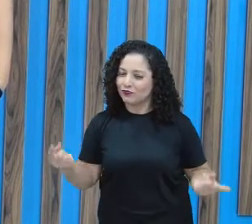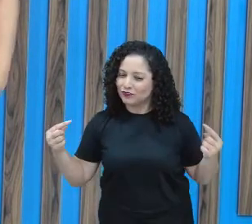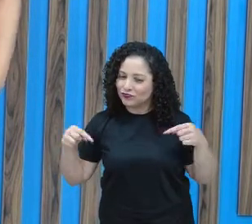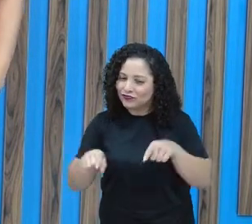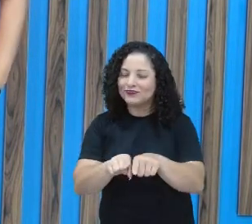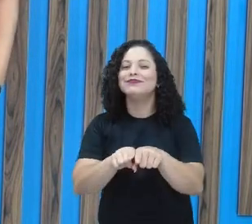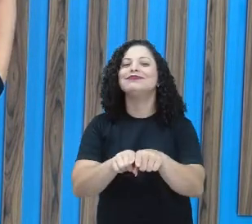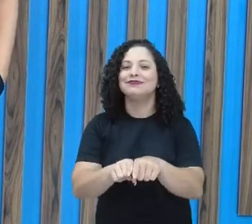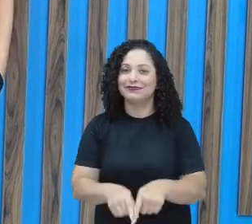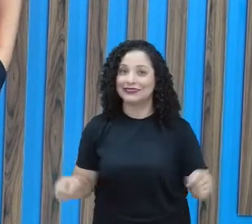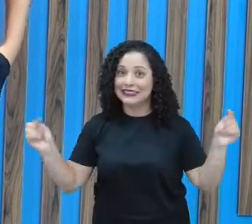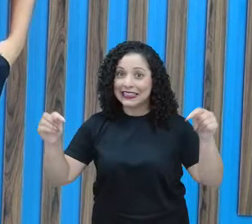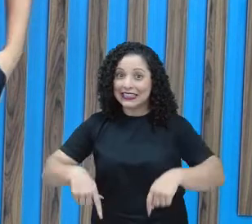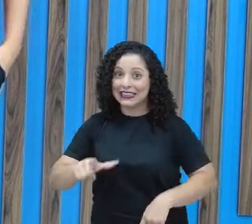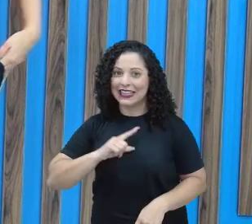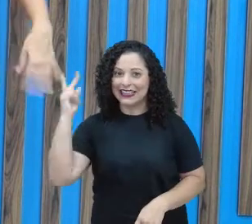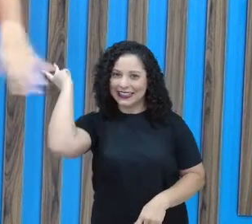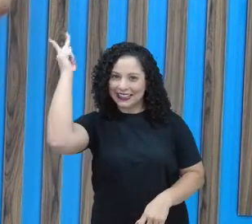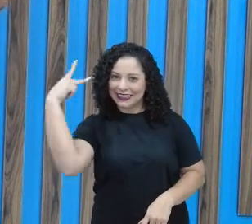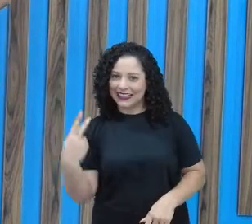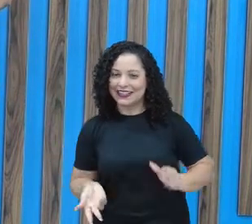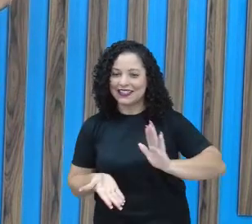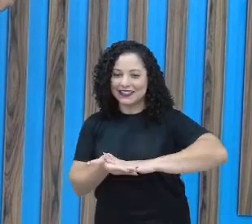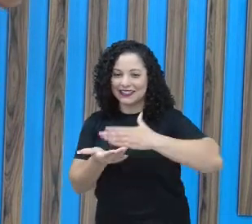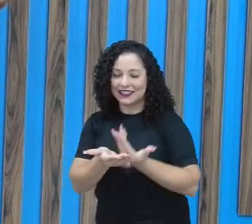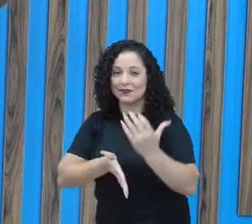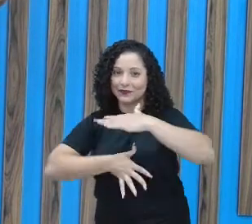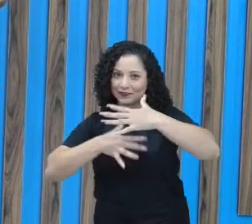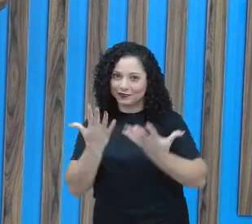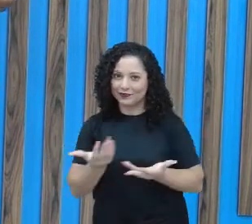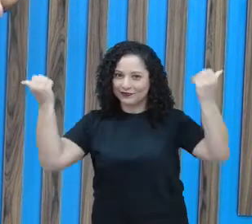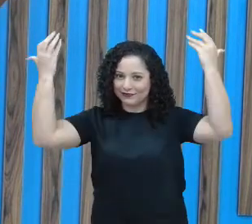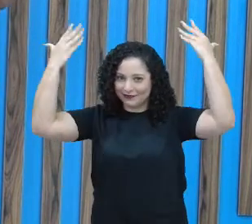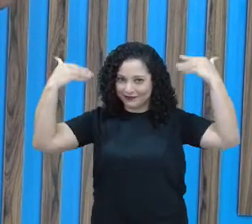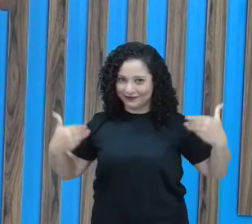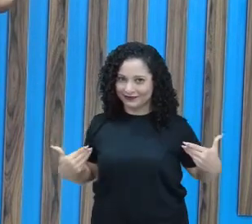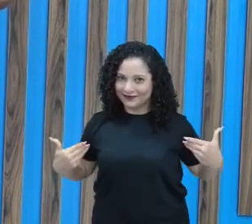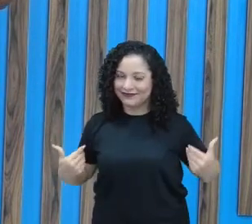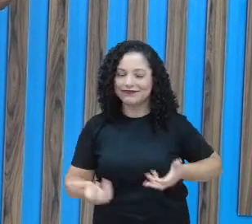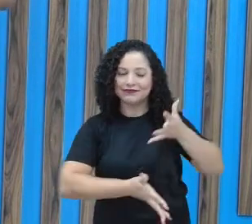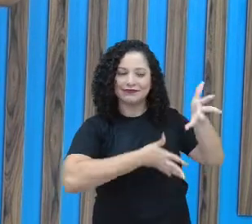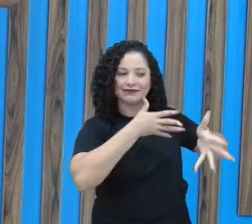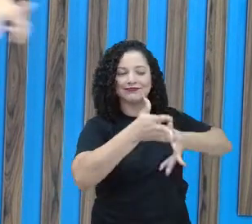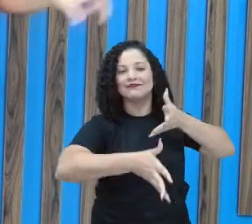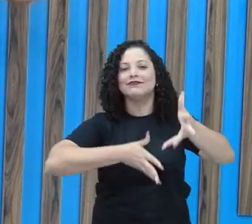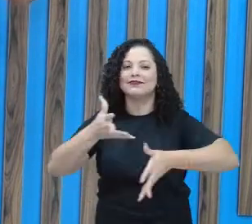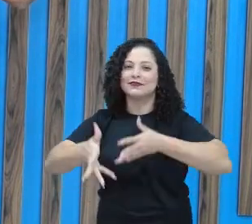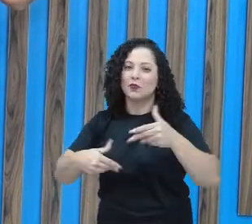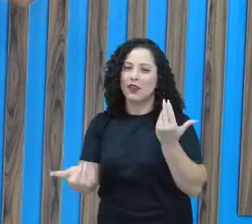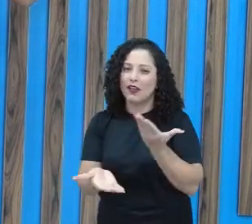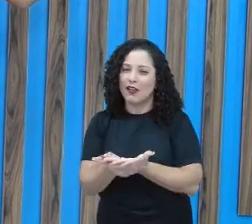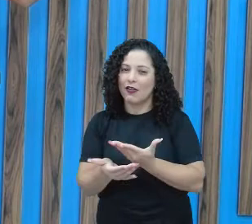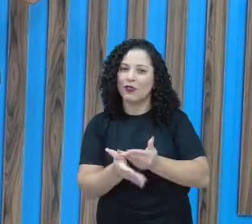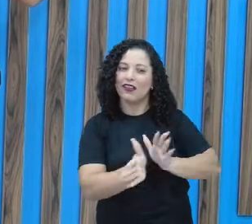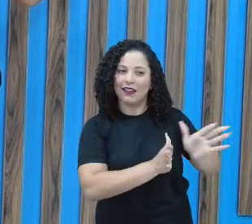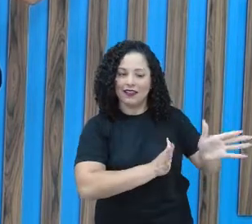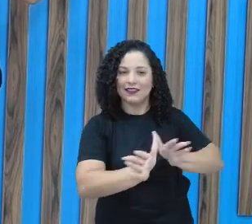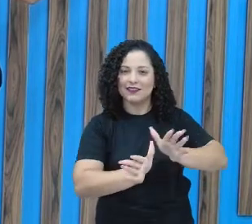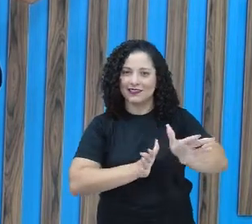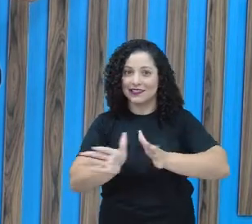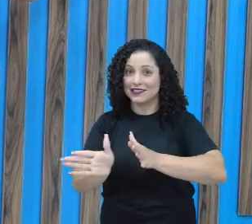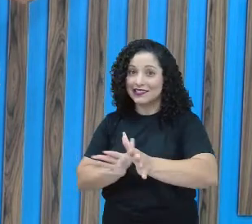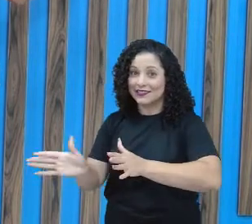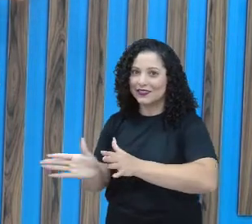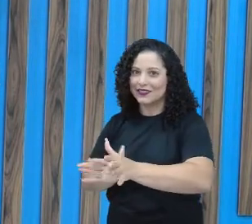sortuda. E tenho hoje comigo Késia, que fará nossa tradução para Libras, o que torna a nossa aula muito